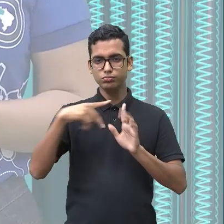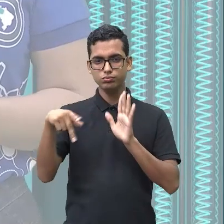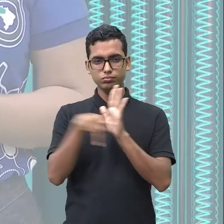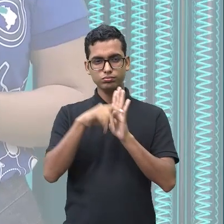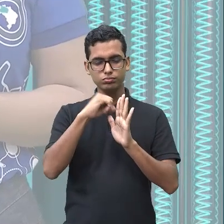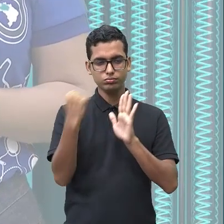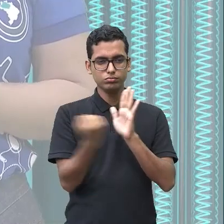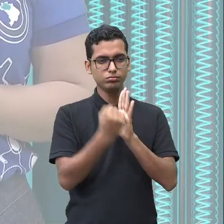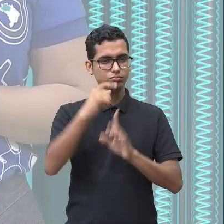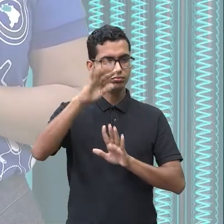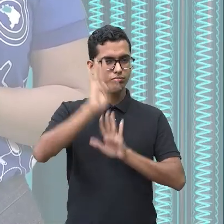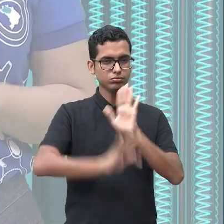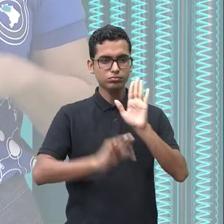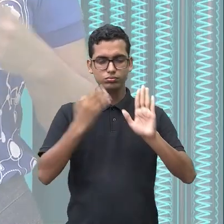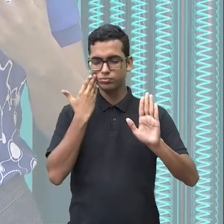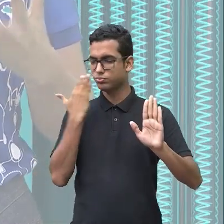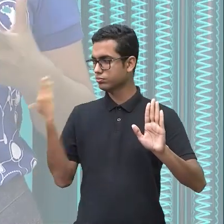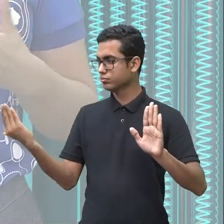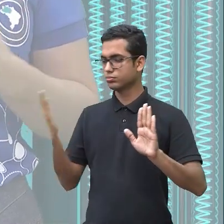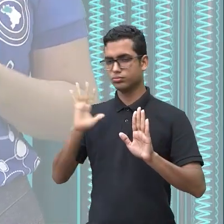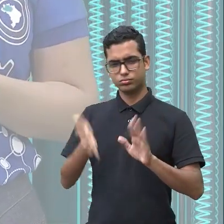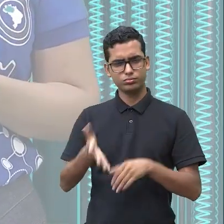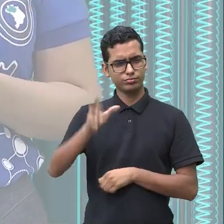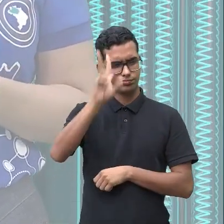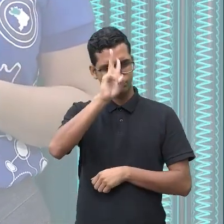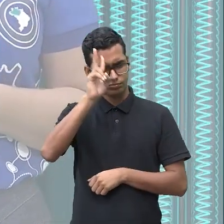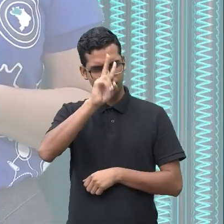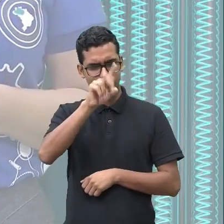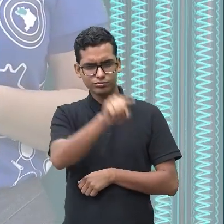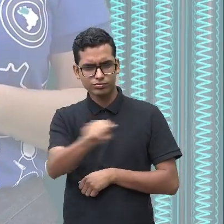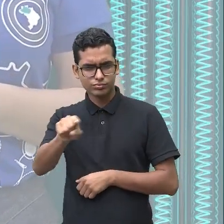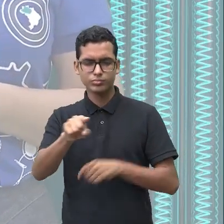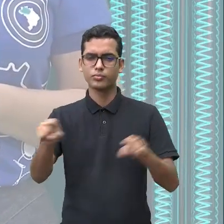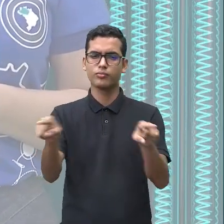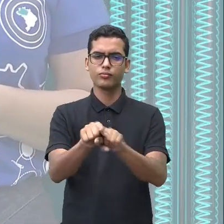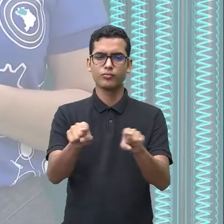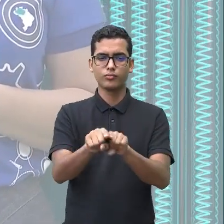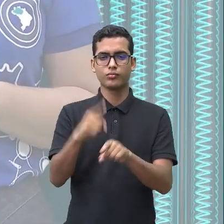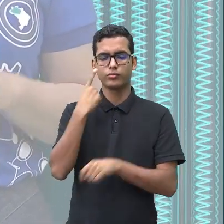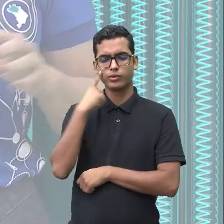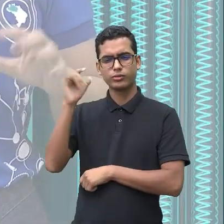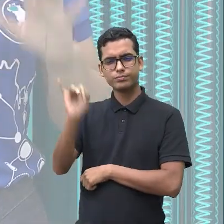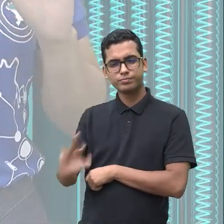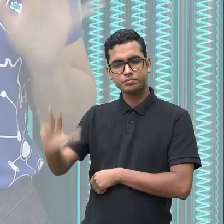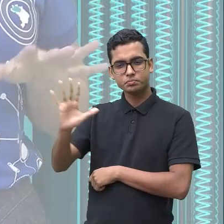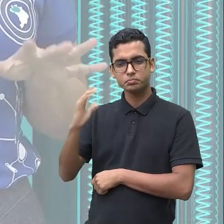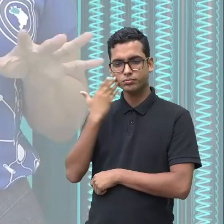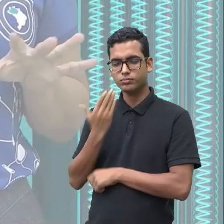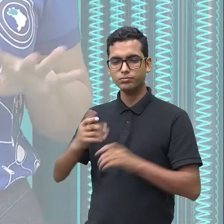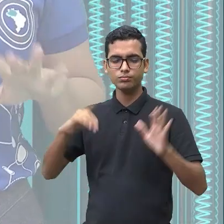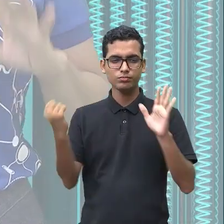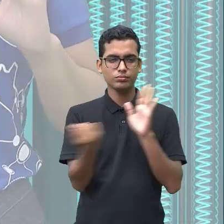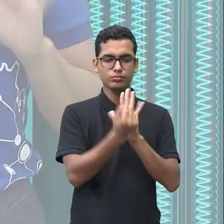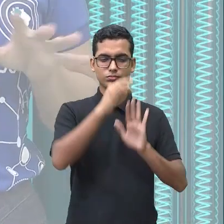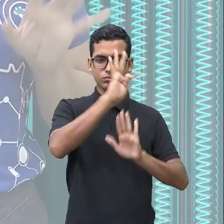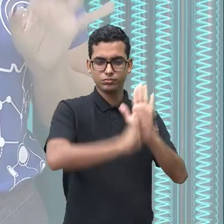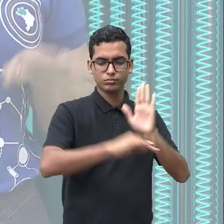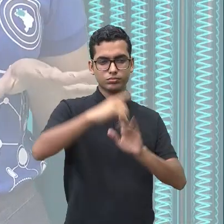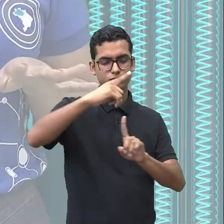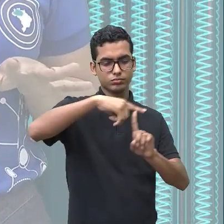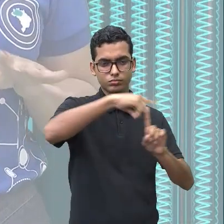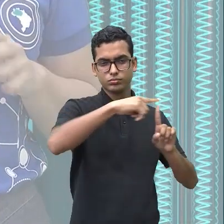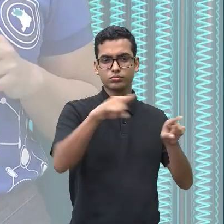ver. Como eu já reforcei bastante, né? Imagem. Se eu tenho uma imagem,